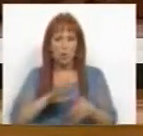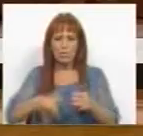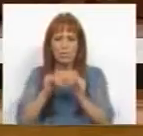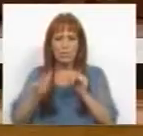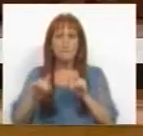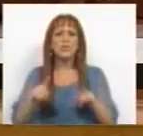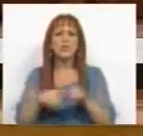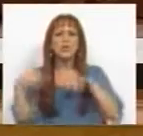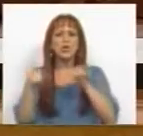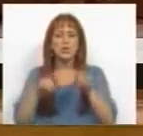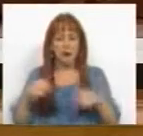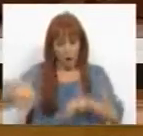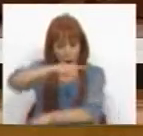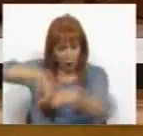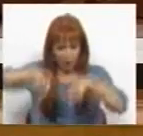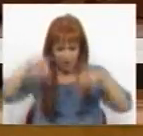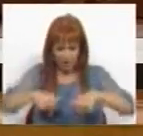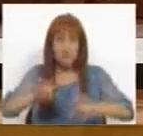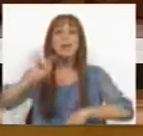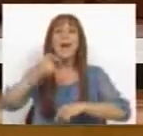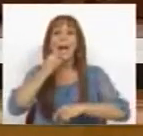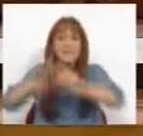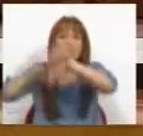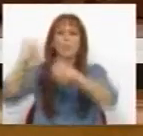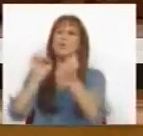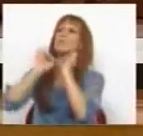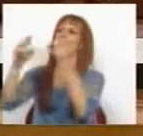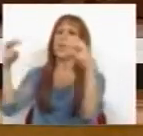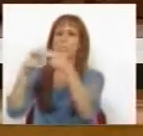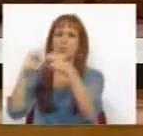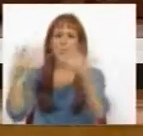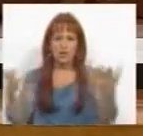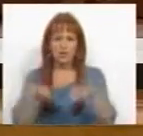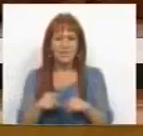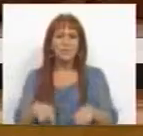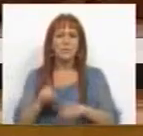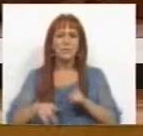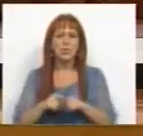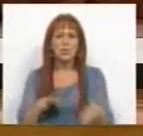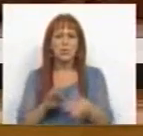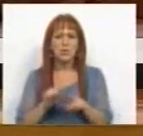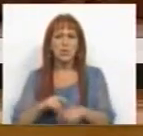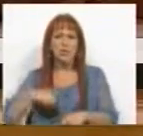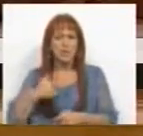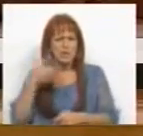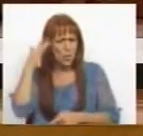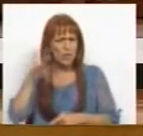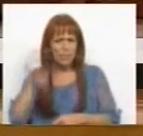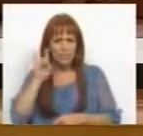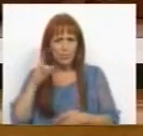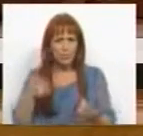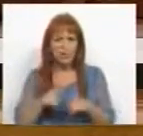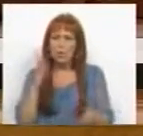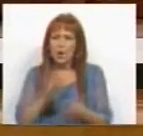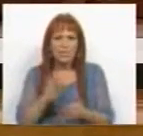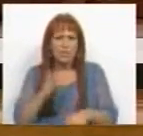Programa de Estabilidade é discutido entre nós e só depois seguirá para Bruxelas. Trata-se de uma inversão que os Verdes consideram importante,